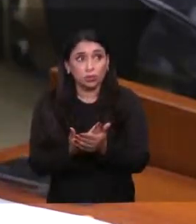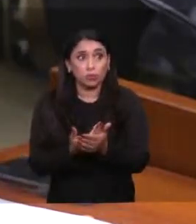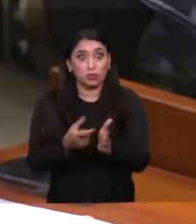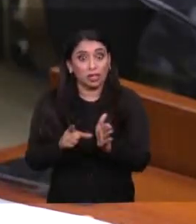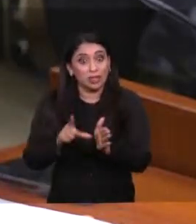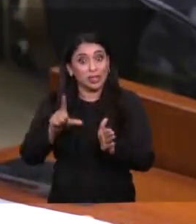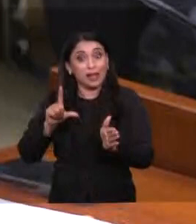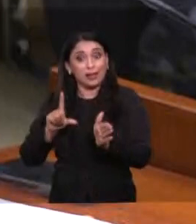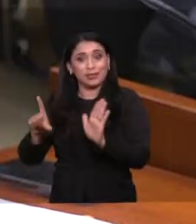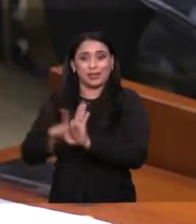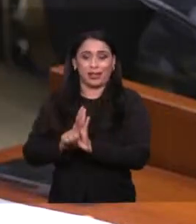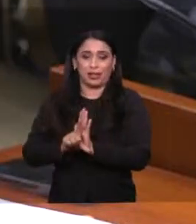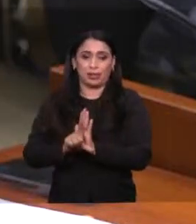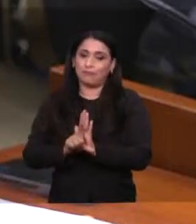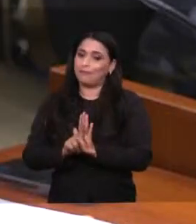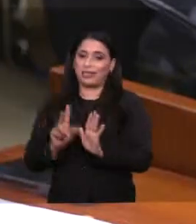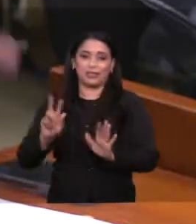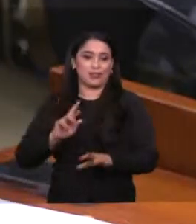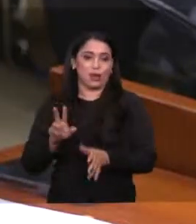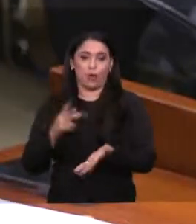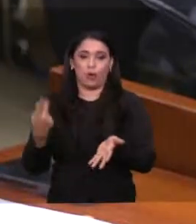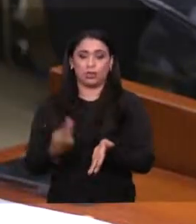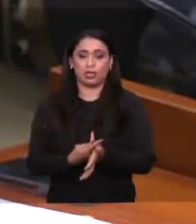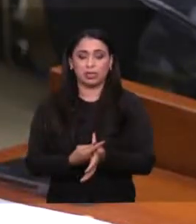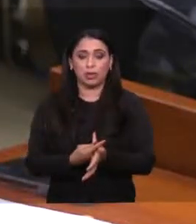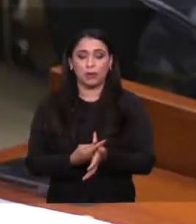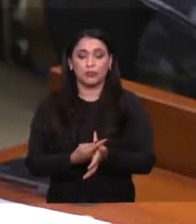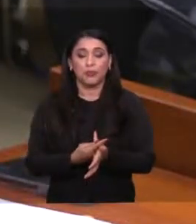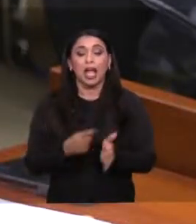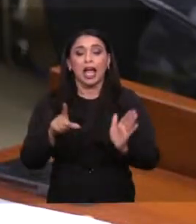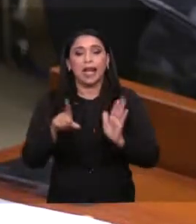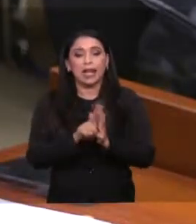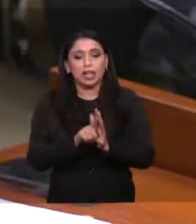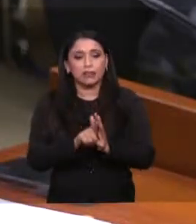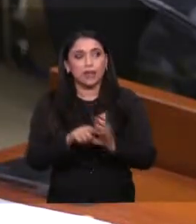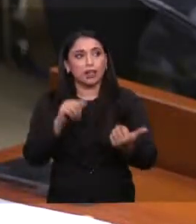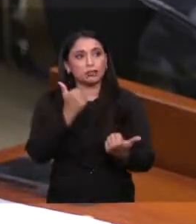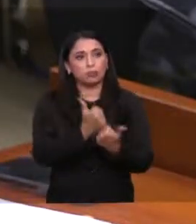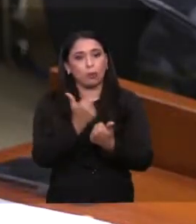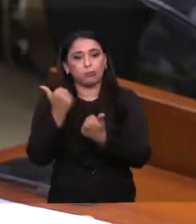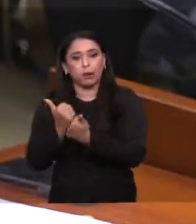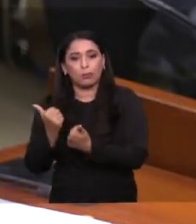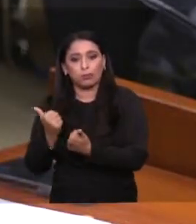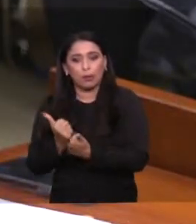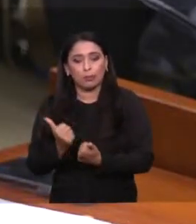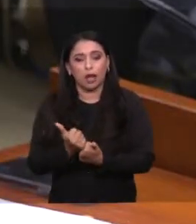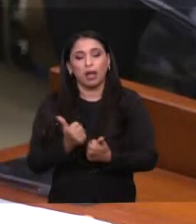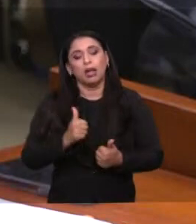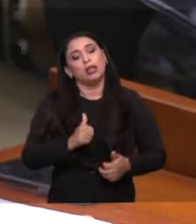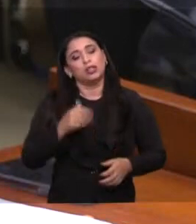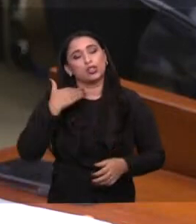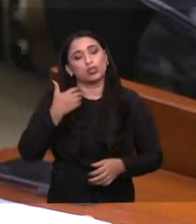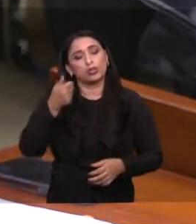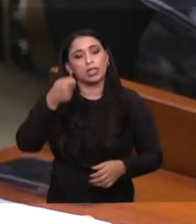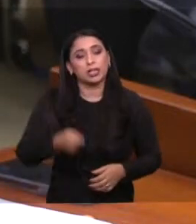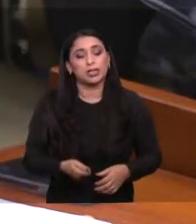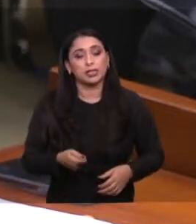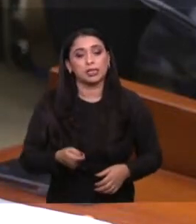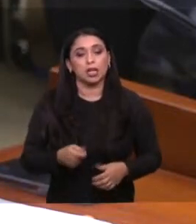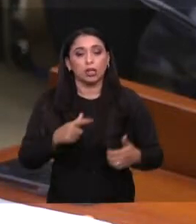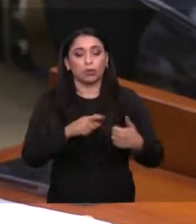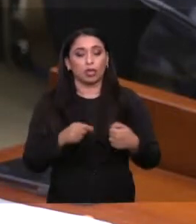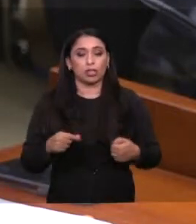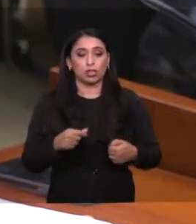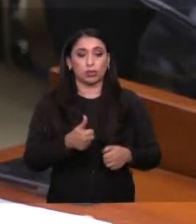não aconteceu. A lei fala em rodízio de magistrados e, ao mesmo tempo, lá no artigo 3º D,